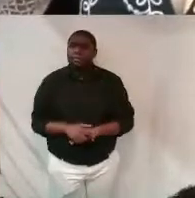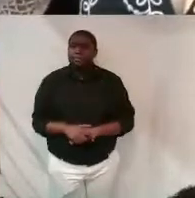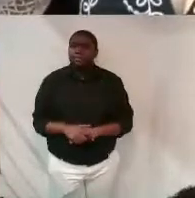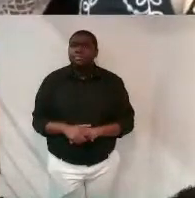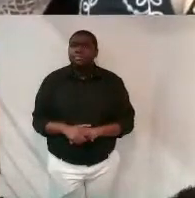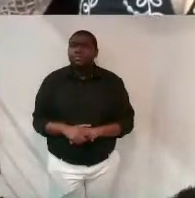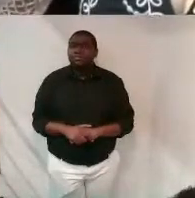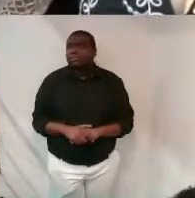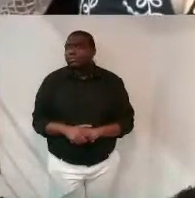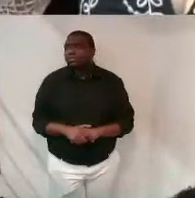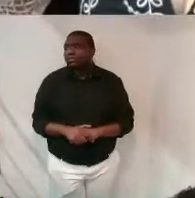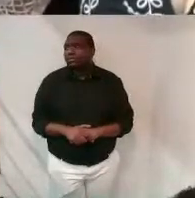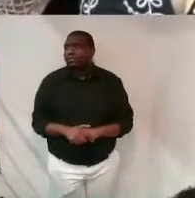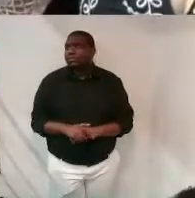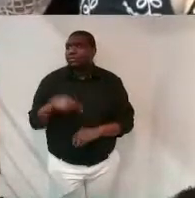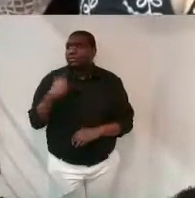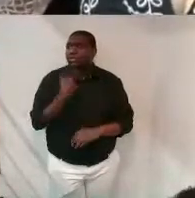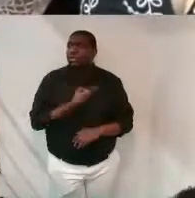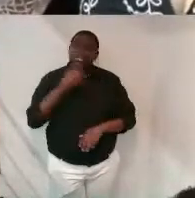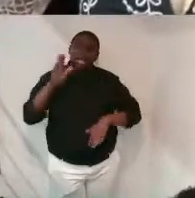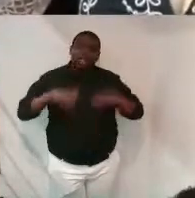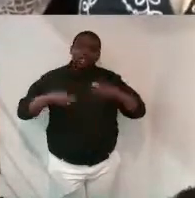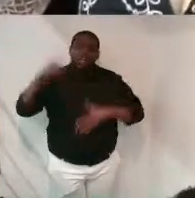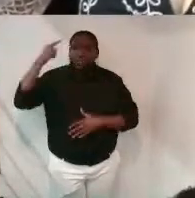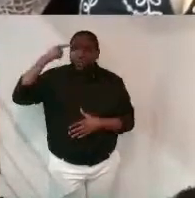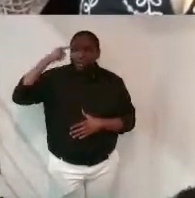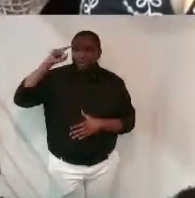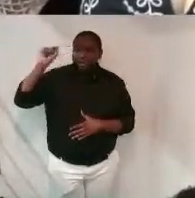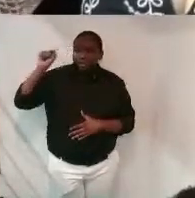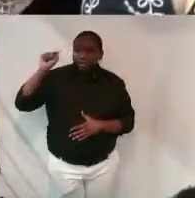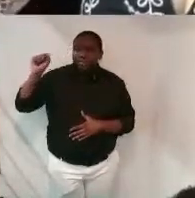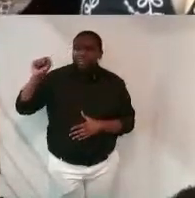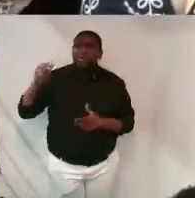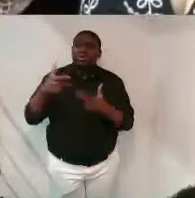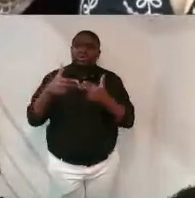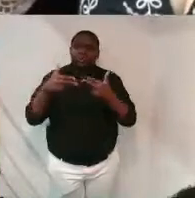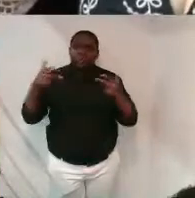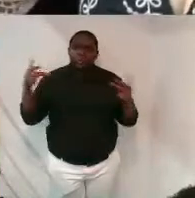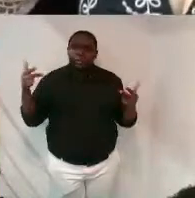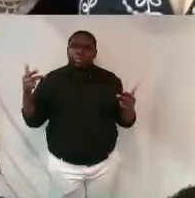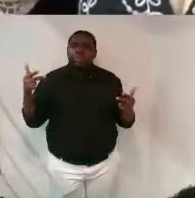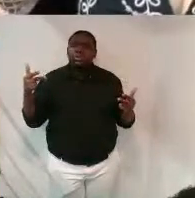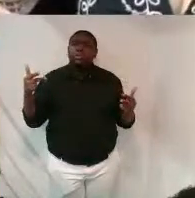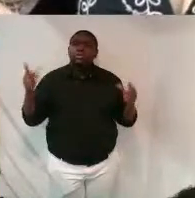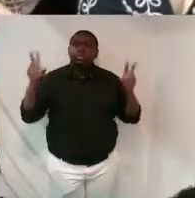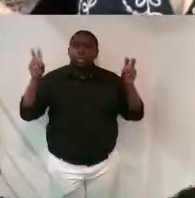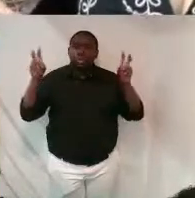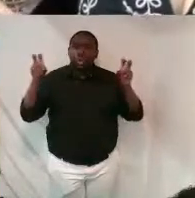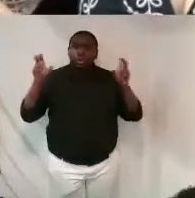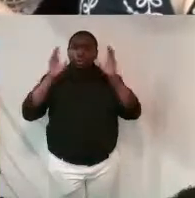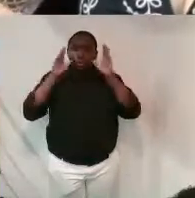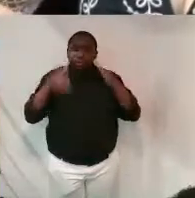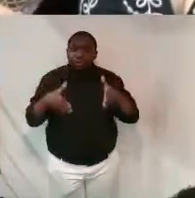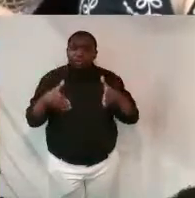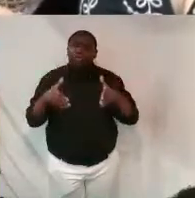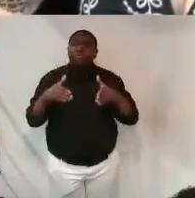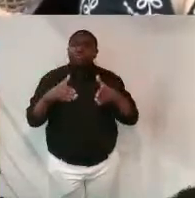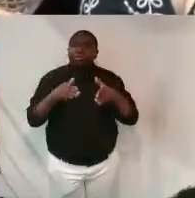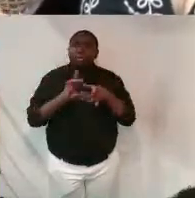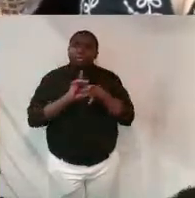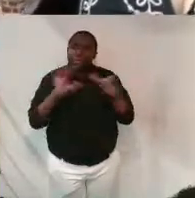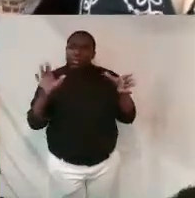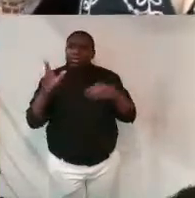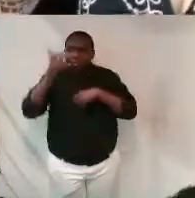nos deparamos com uma série de resistências em relação à questão da regulação no país.